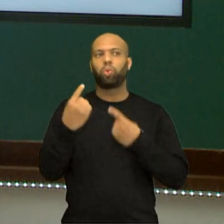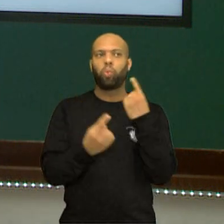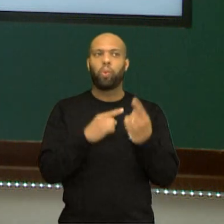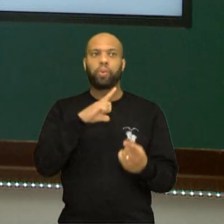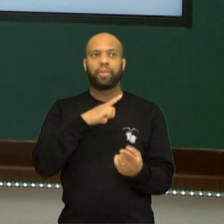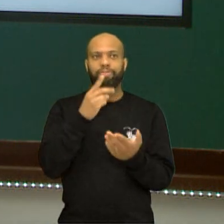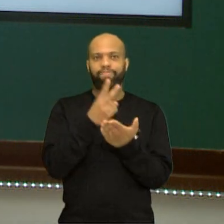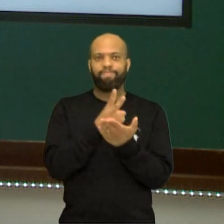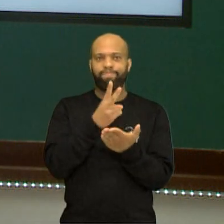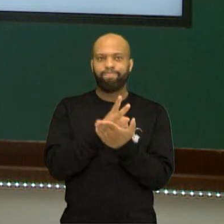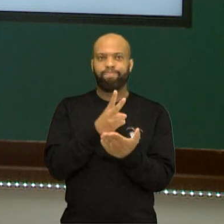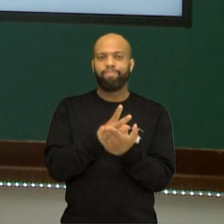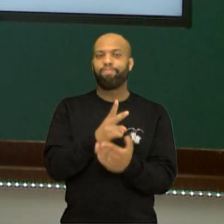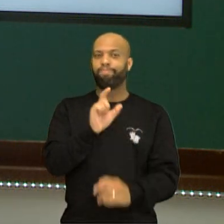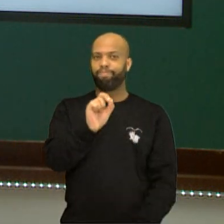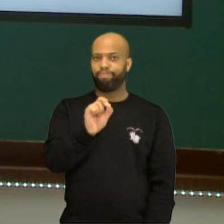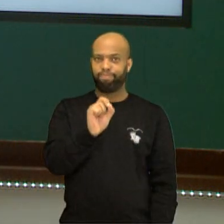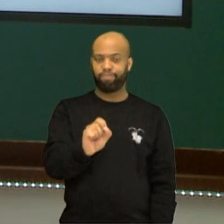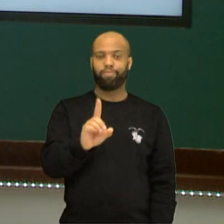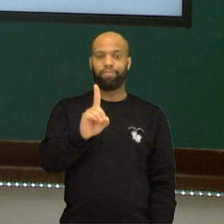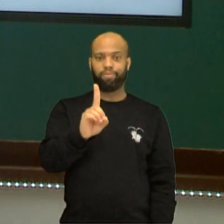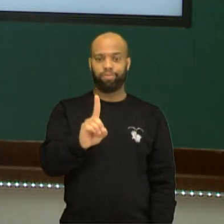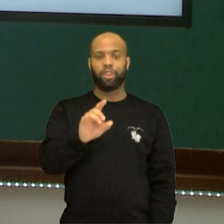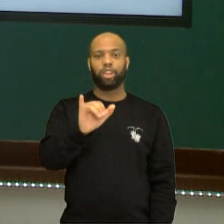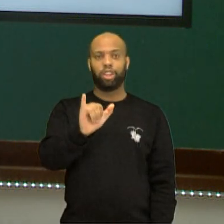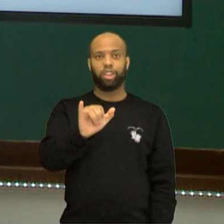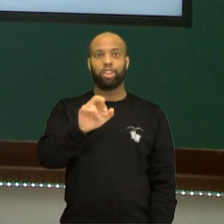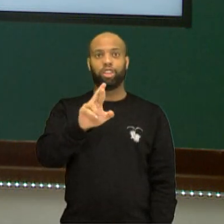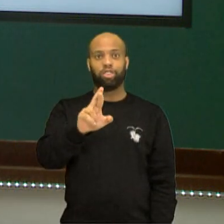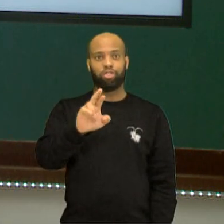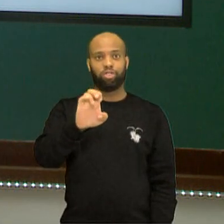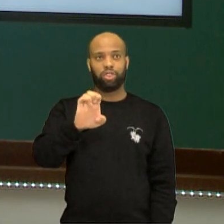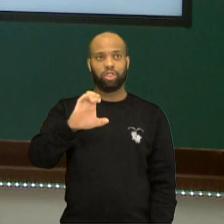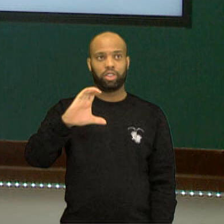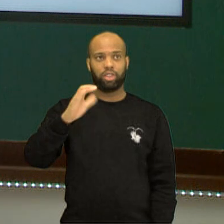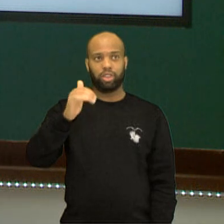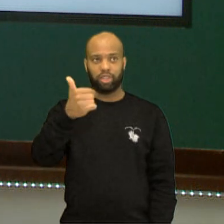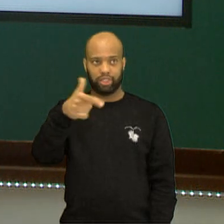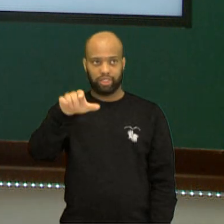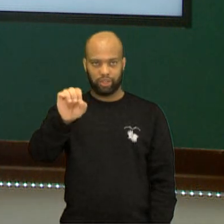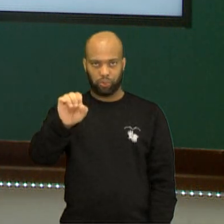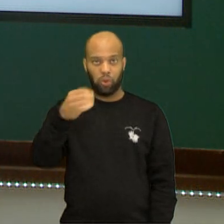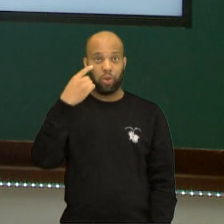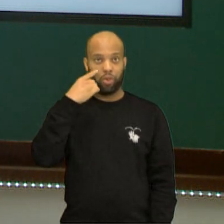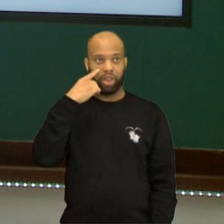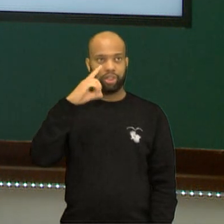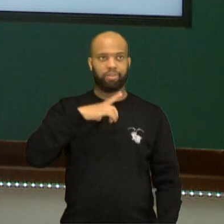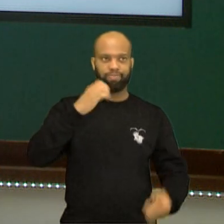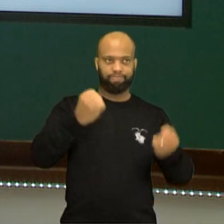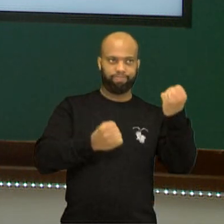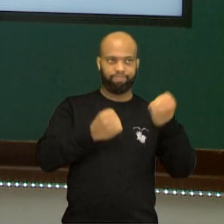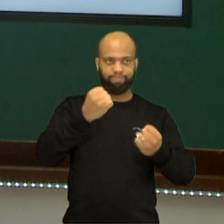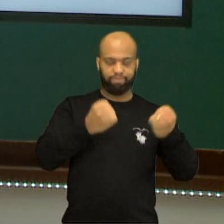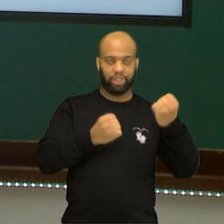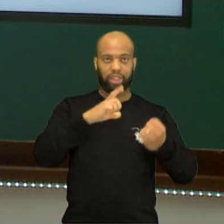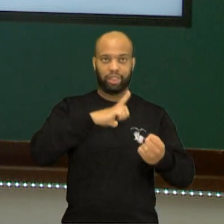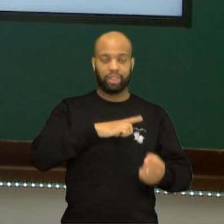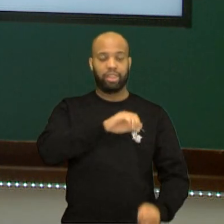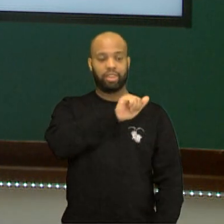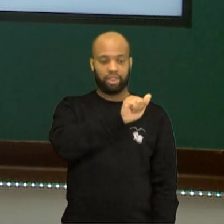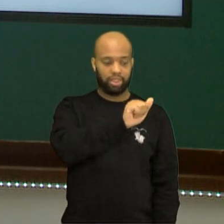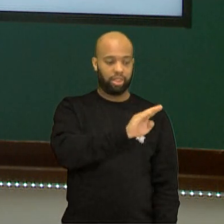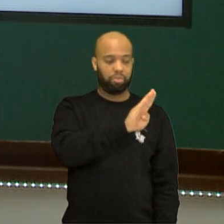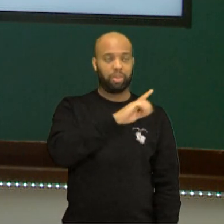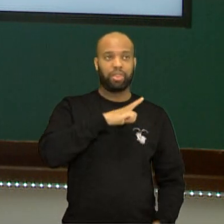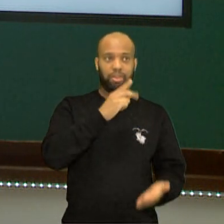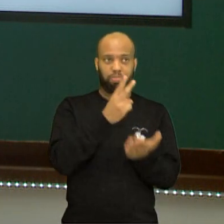direção de movimento? Certo? Se você for olhar, o veículo A e B têm a mesma direção de movimento, por quê?